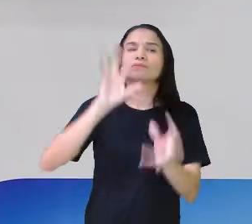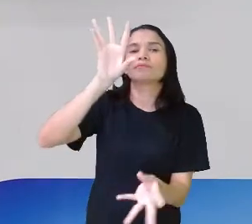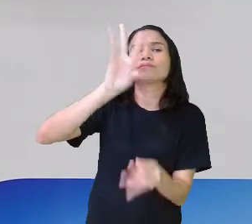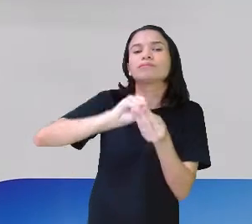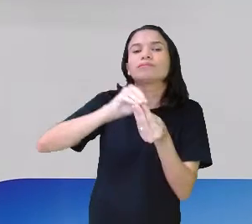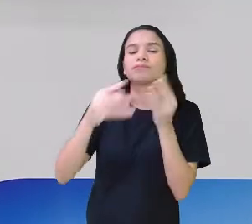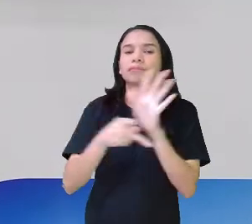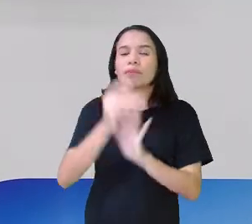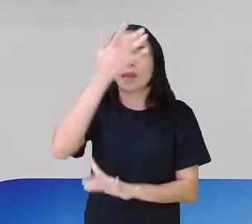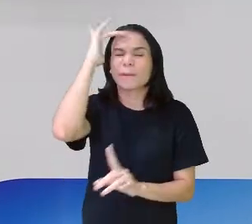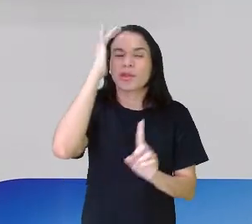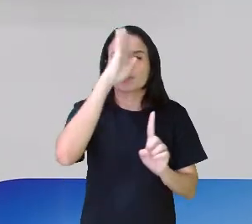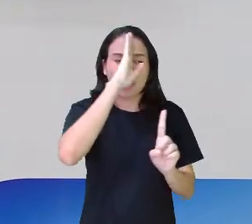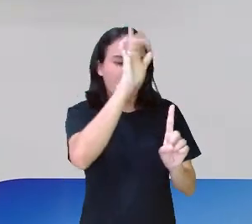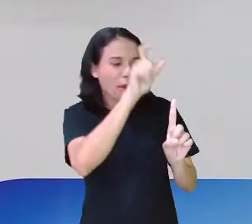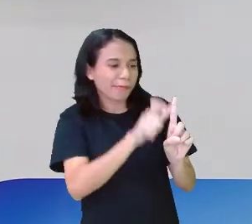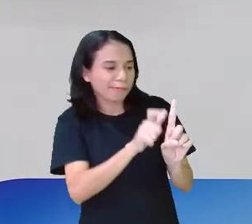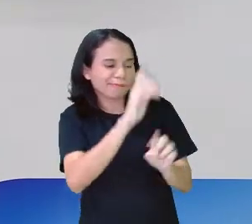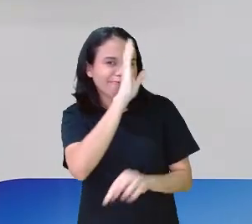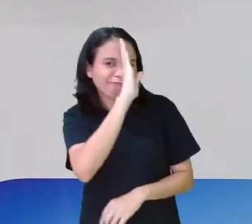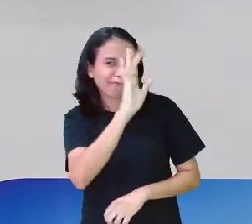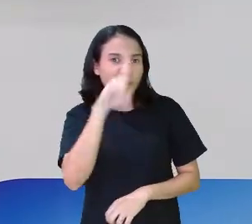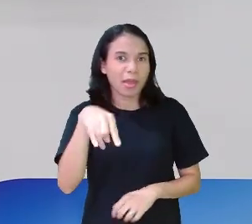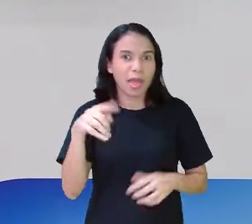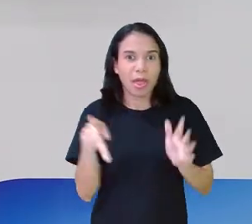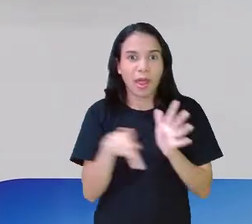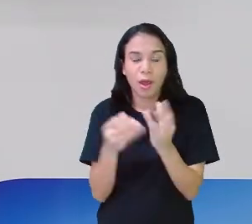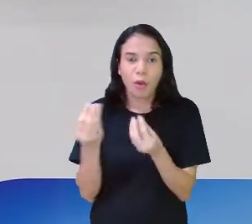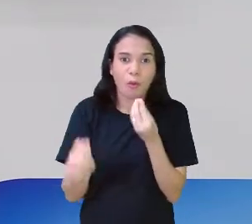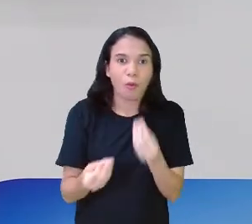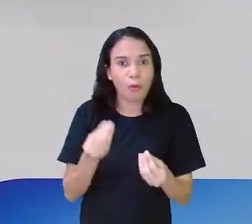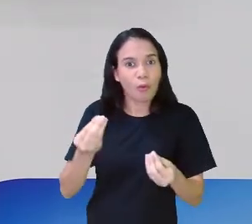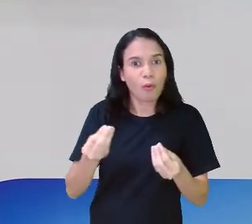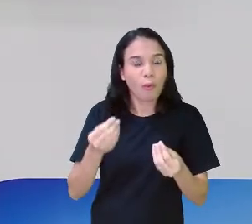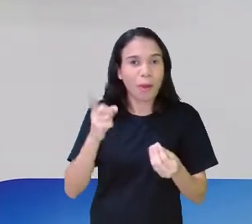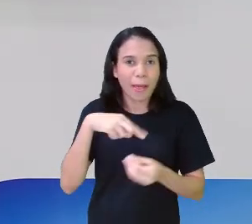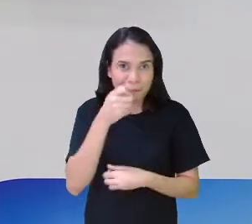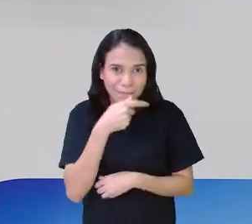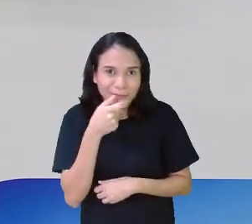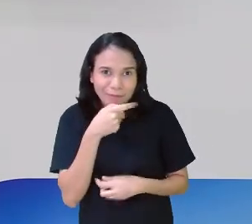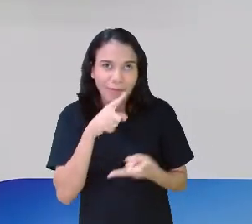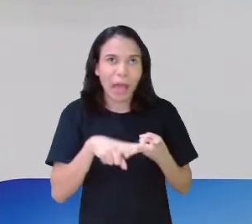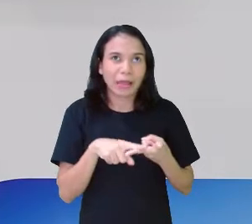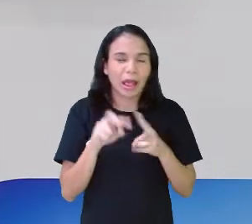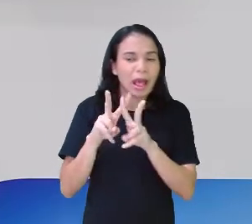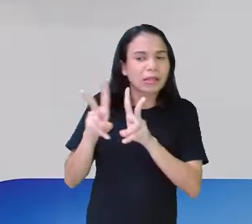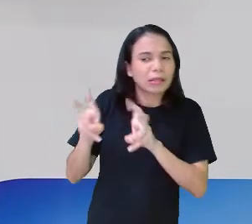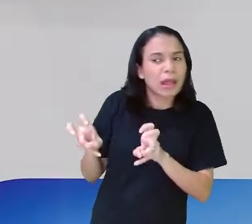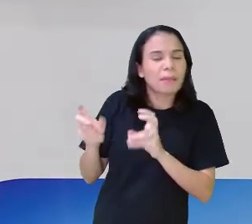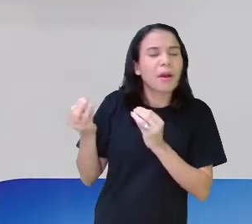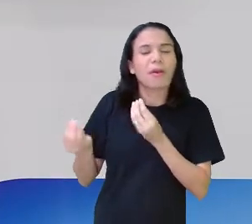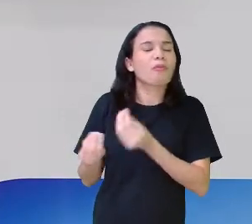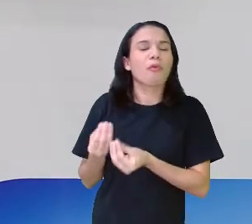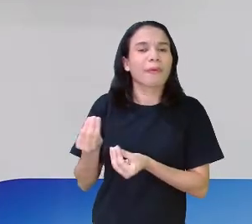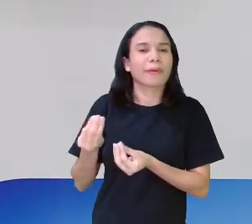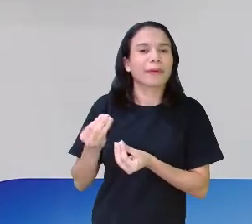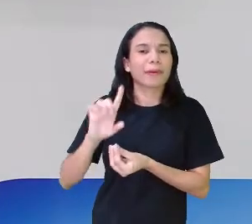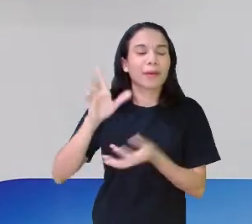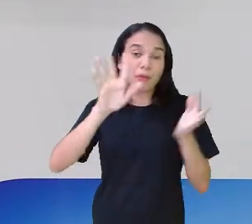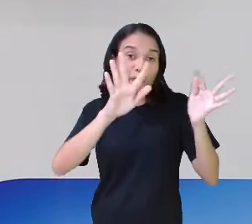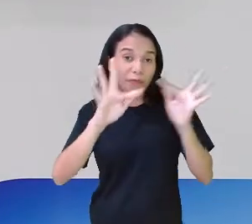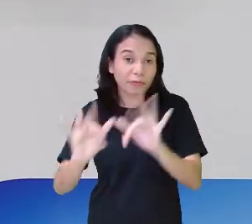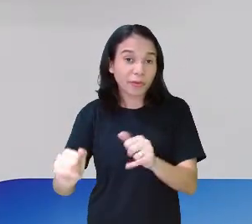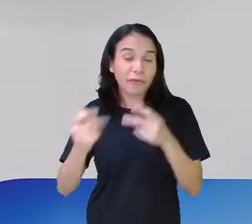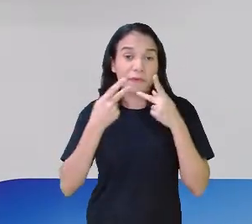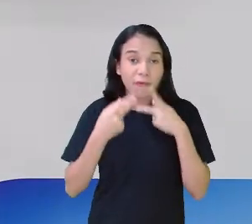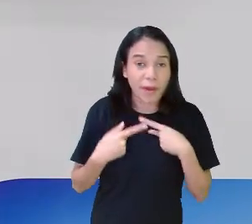quem era o ator principal, era um filme de ação, era um filme de comédia. Ele tinha aquela temática específica. E no final você vai